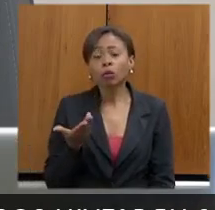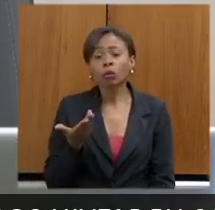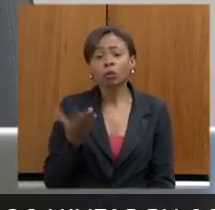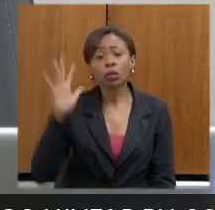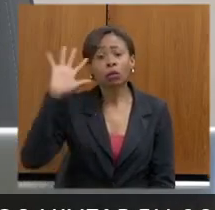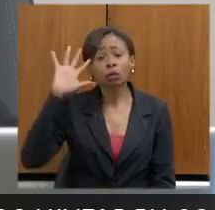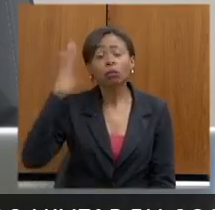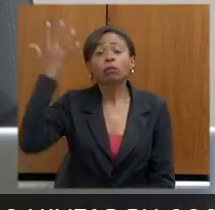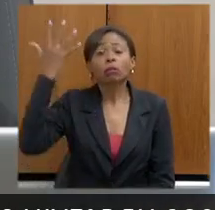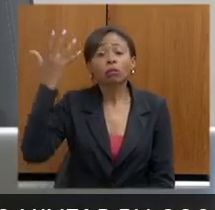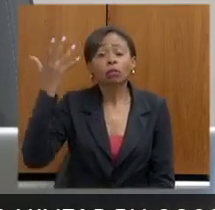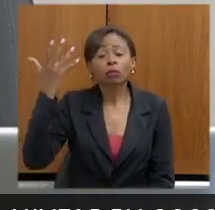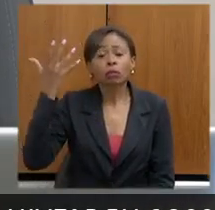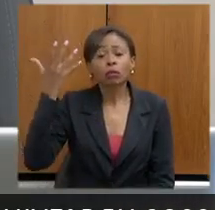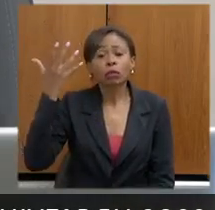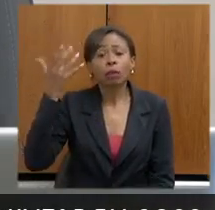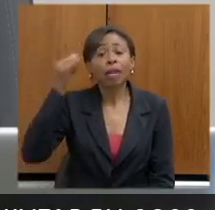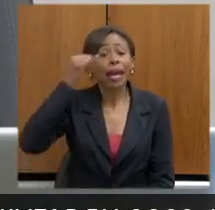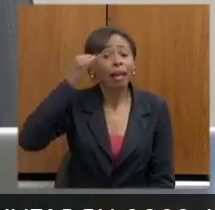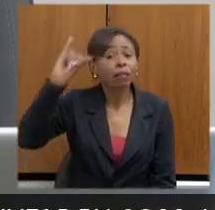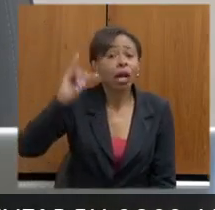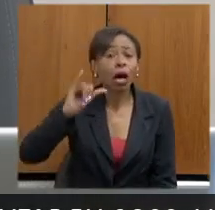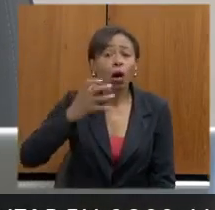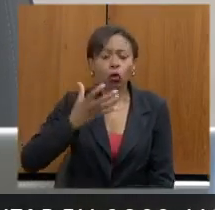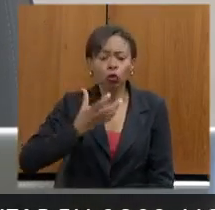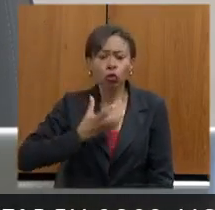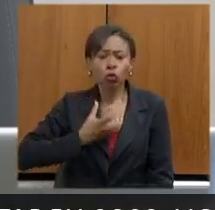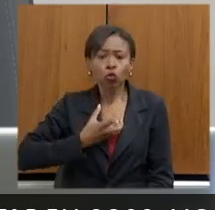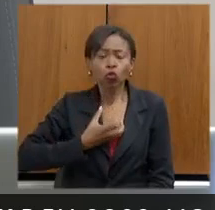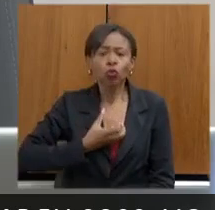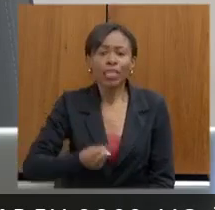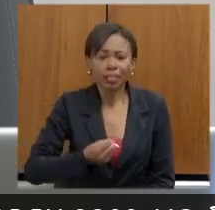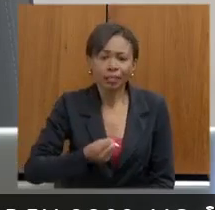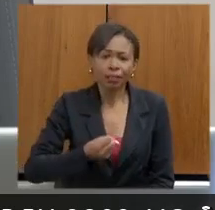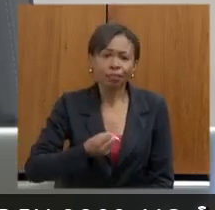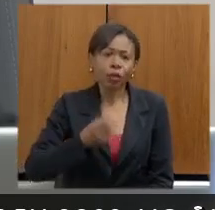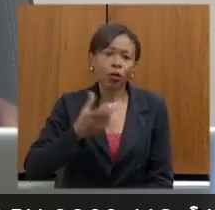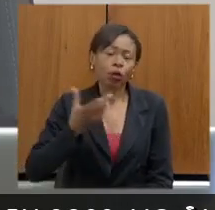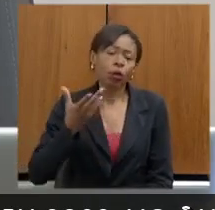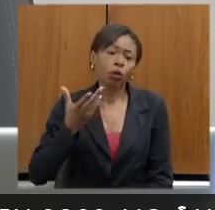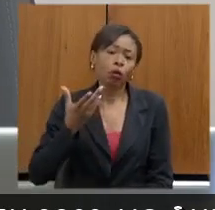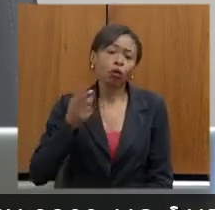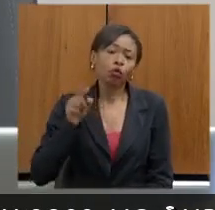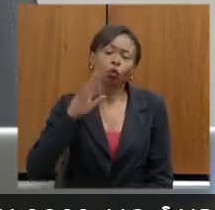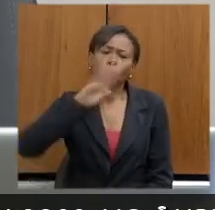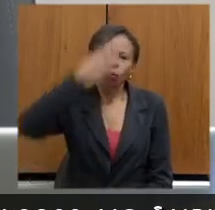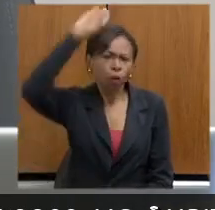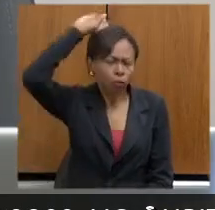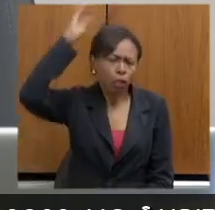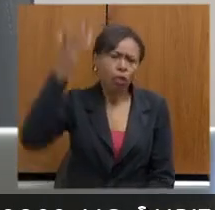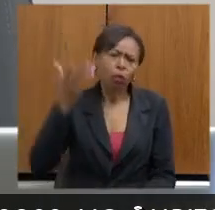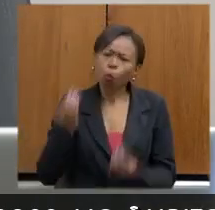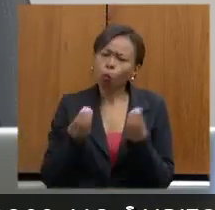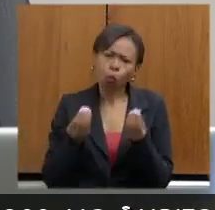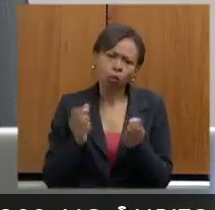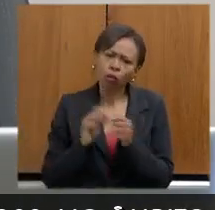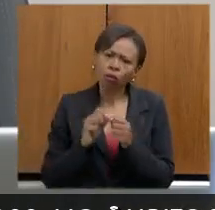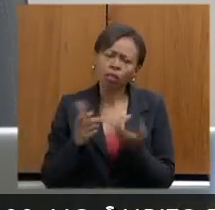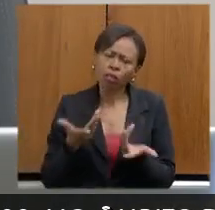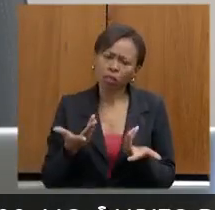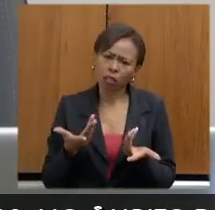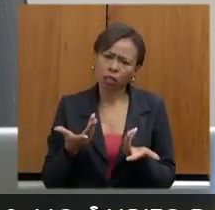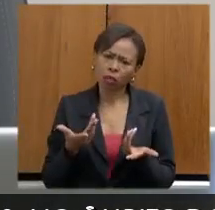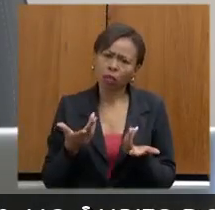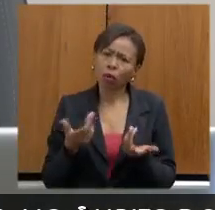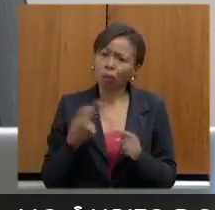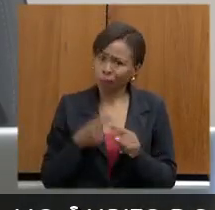adotadas visando a prevenção ao suicídio de Bombeiros Militares Qual o montante recurso que tá sendo feito nessa área